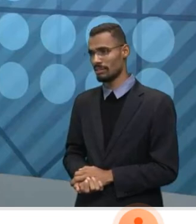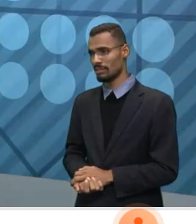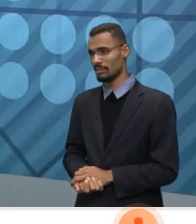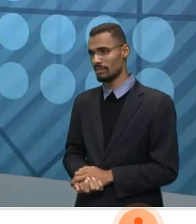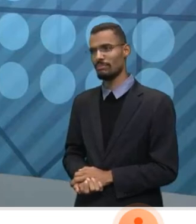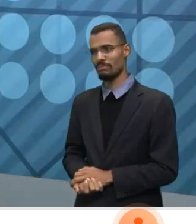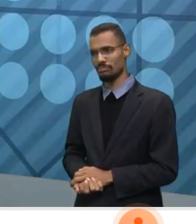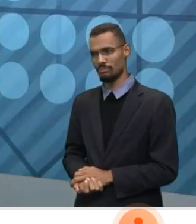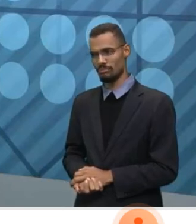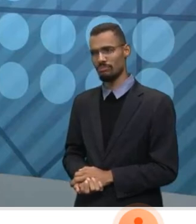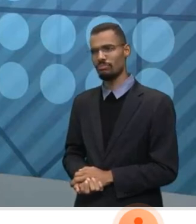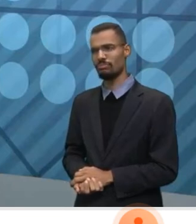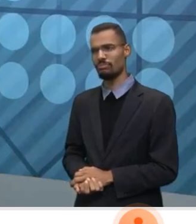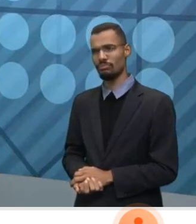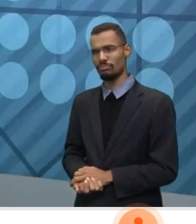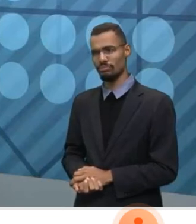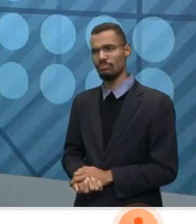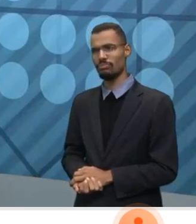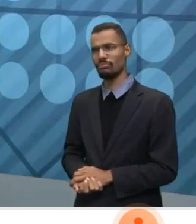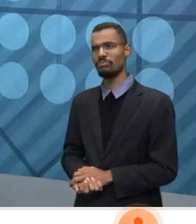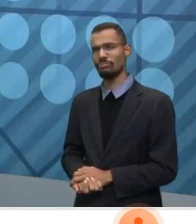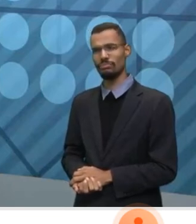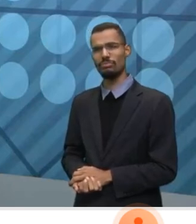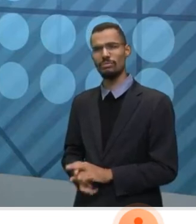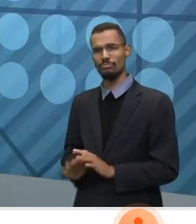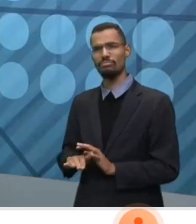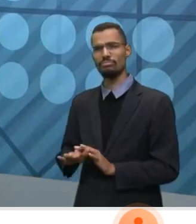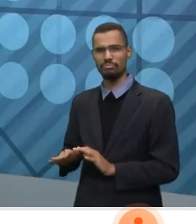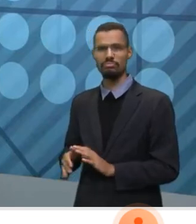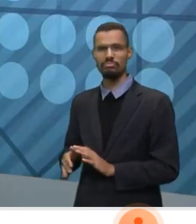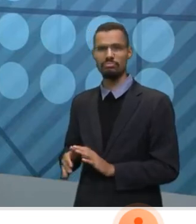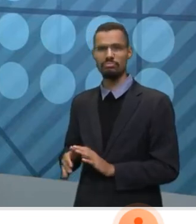Criança, só, uma roda de crianças.